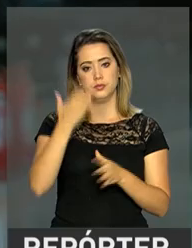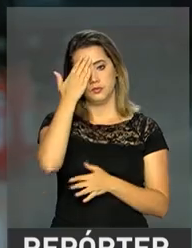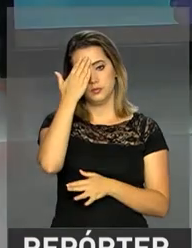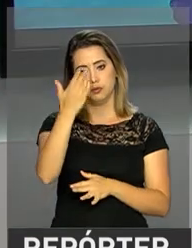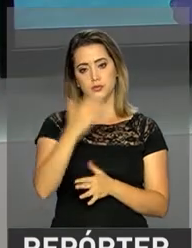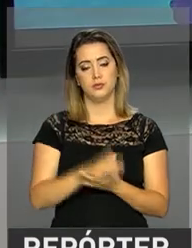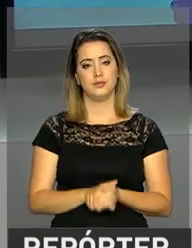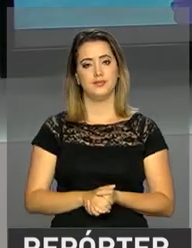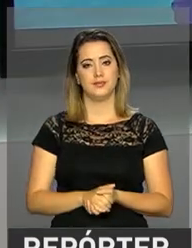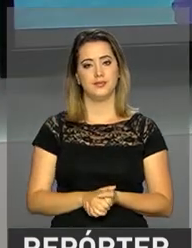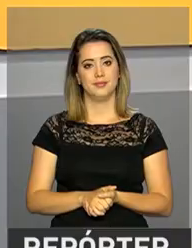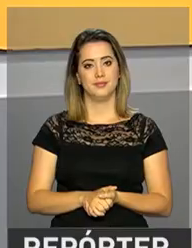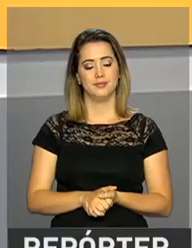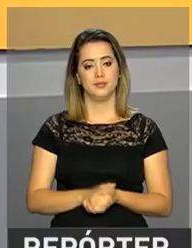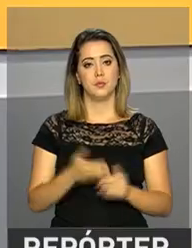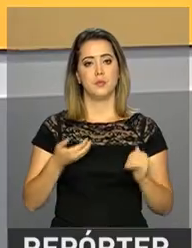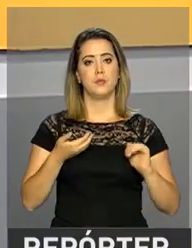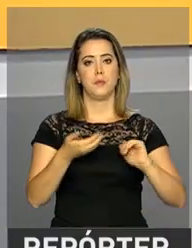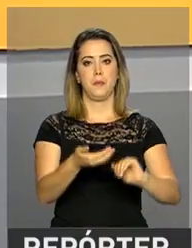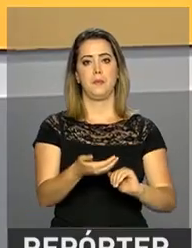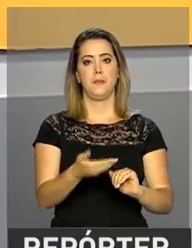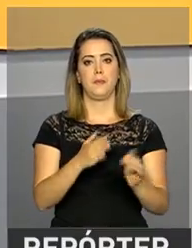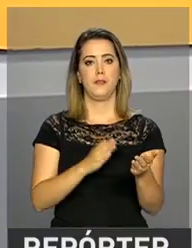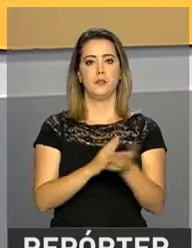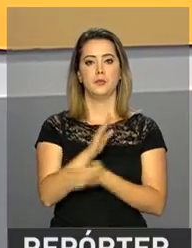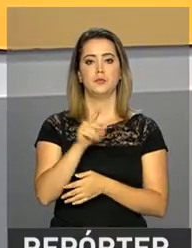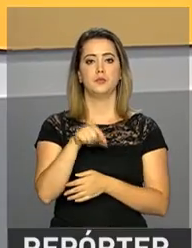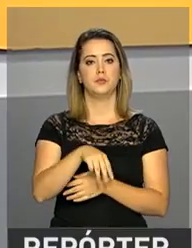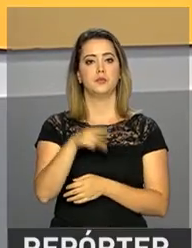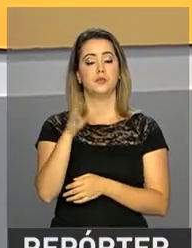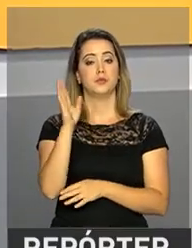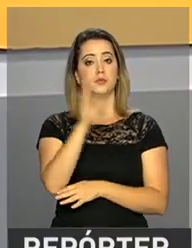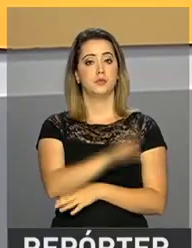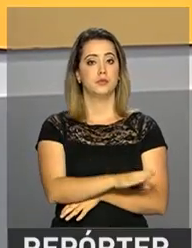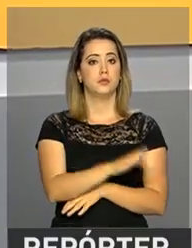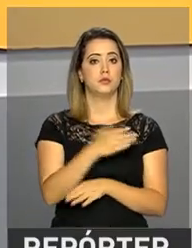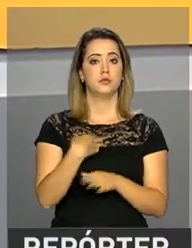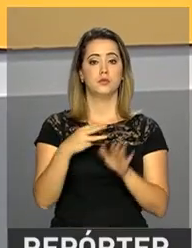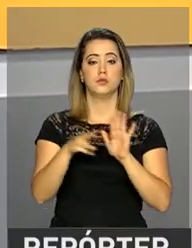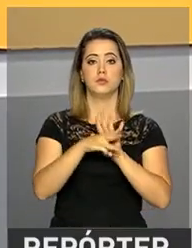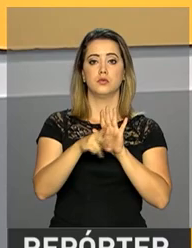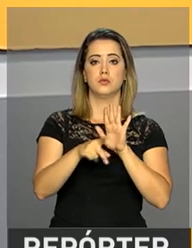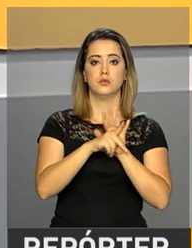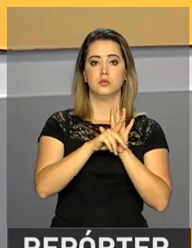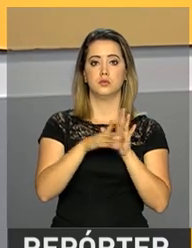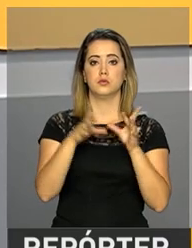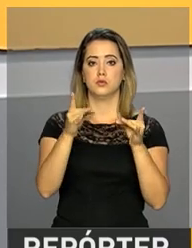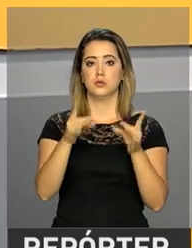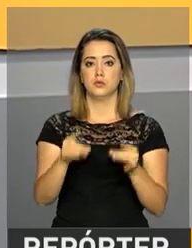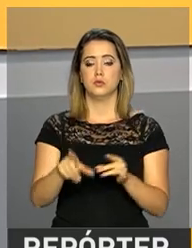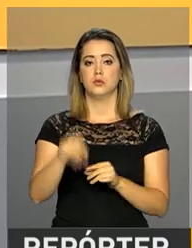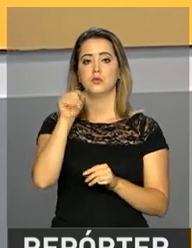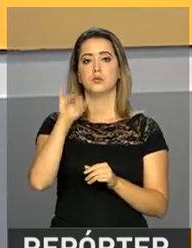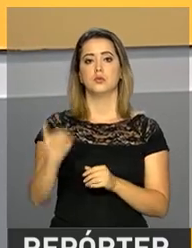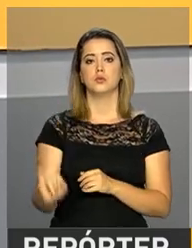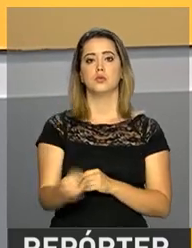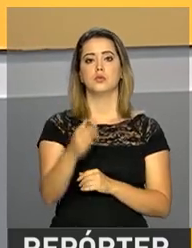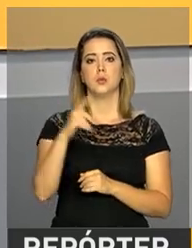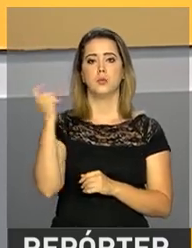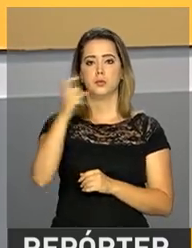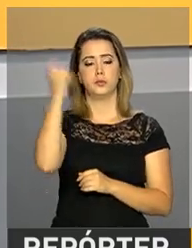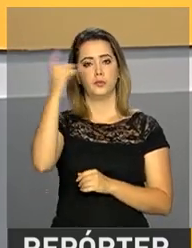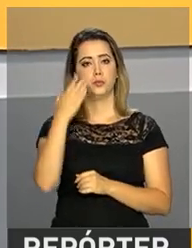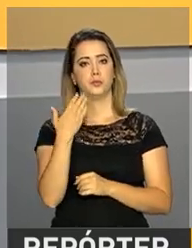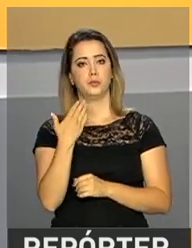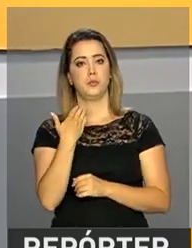Bom trabalho. A Câmara dos Deputados aprovou nesta tarde a medida provisória que define juros mais